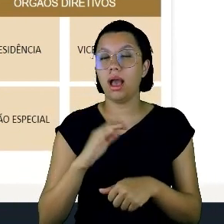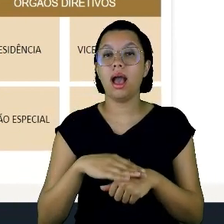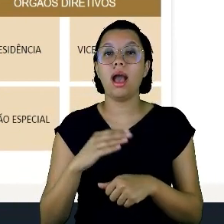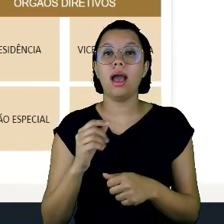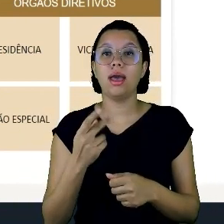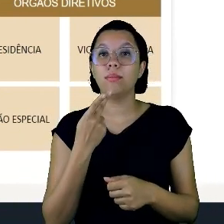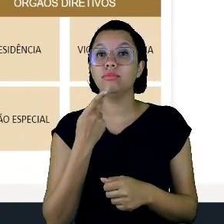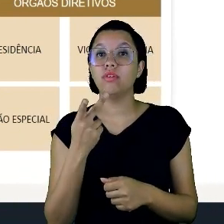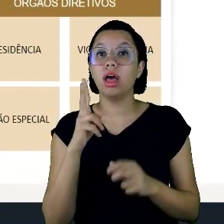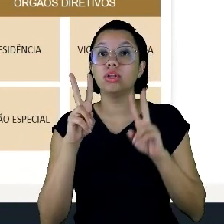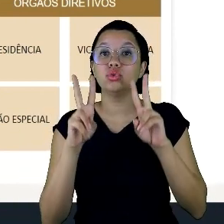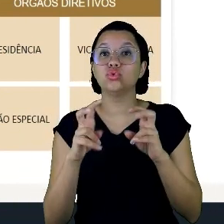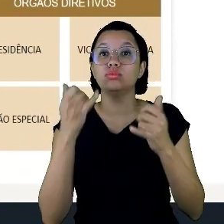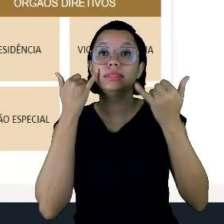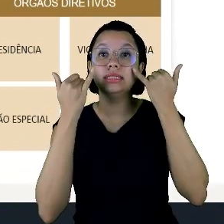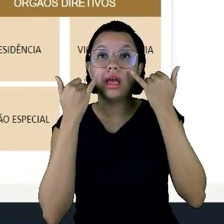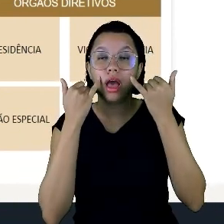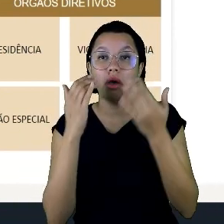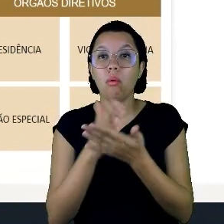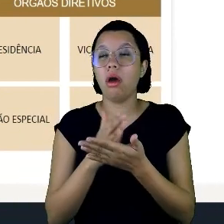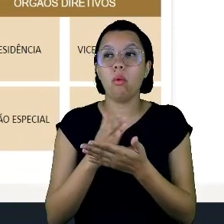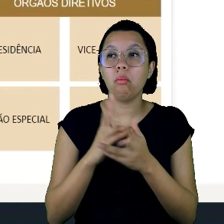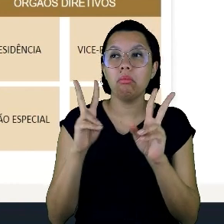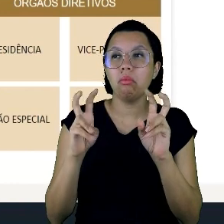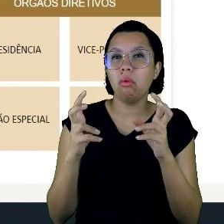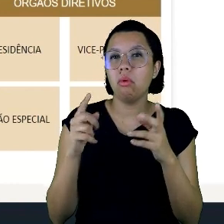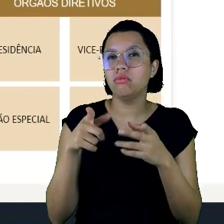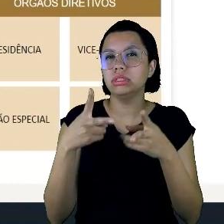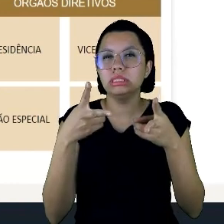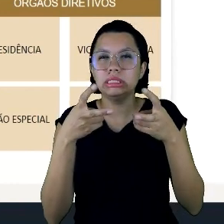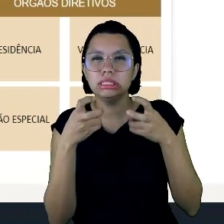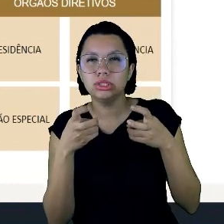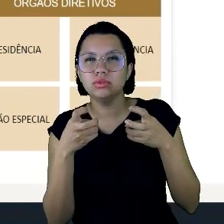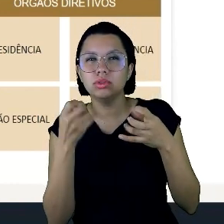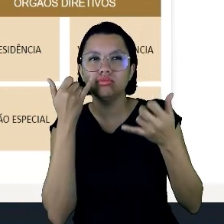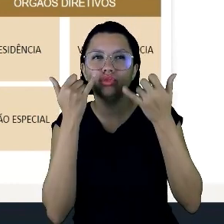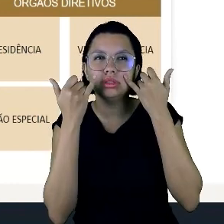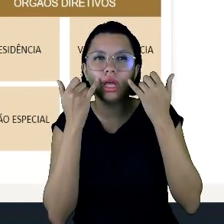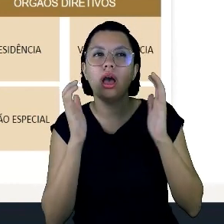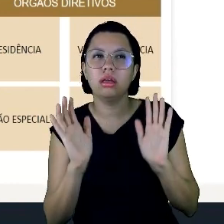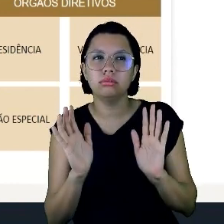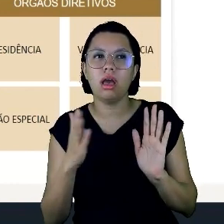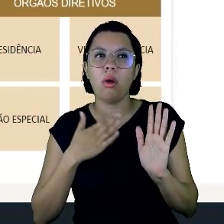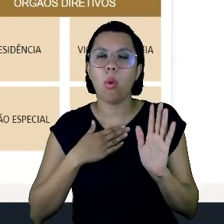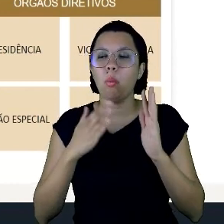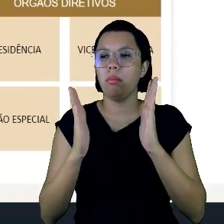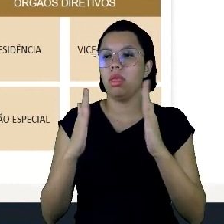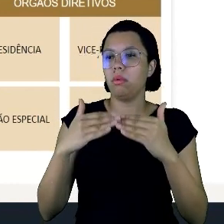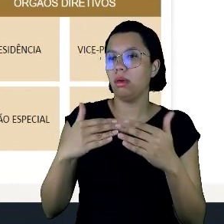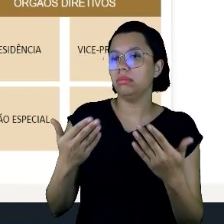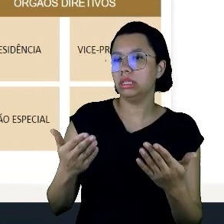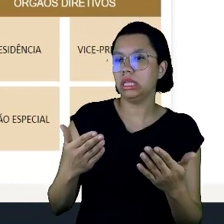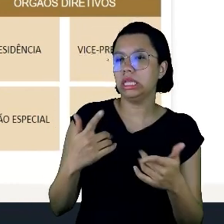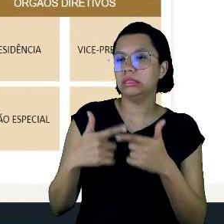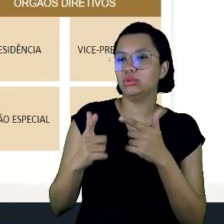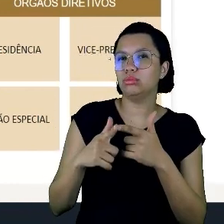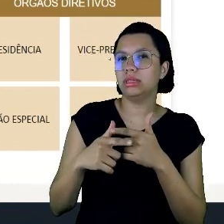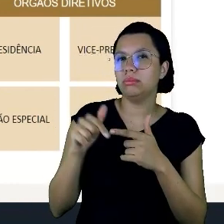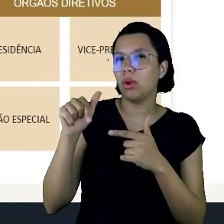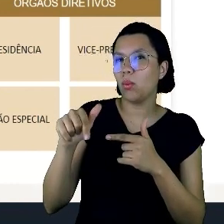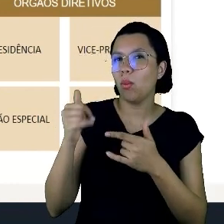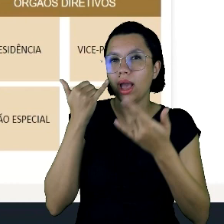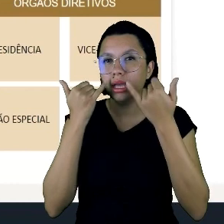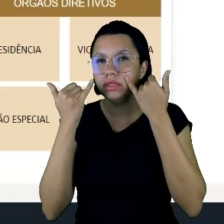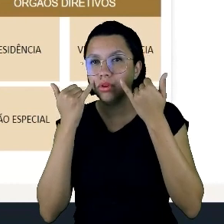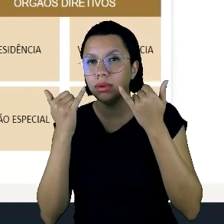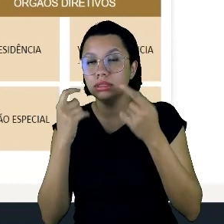falar sobre dados, né? Alguma questão que vocês identificam de dado mesmo, o meu gabinete, um problema com determinado